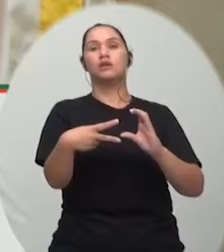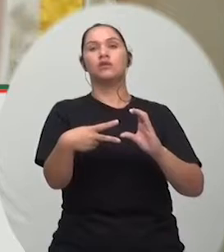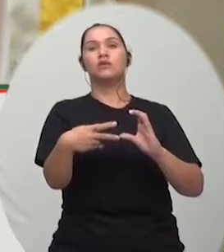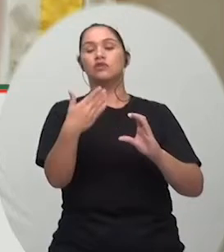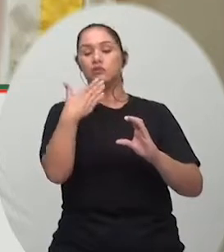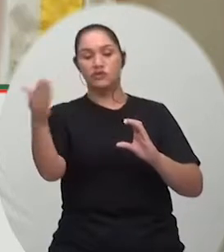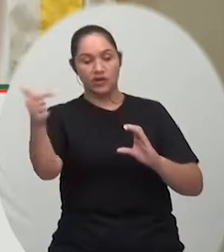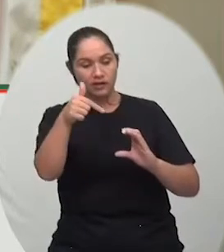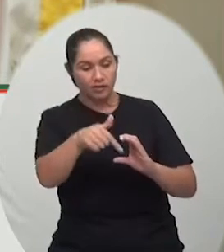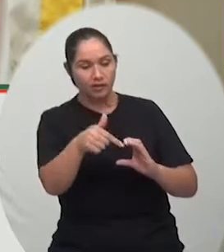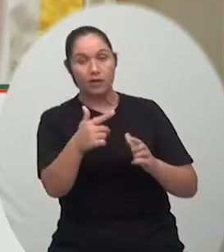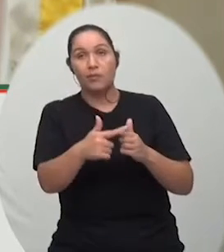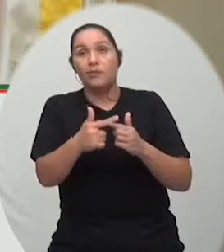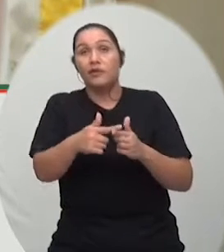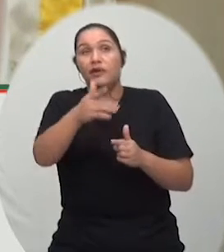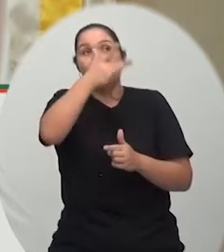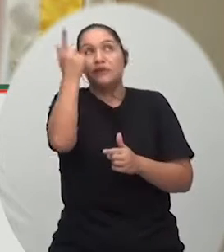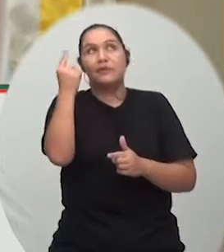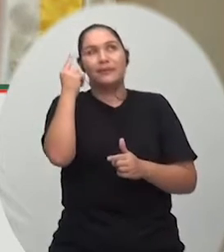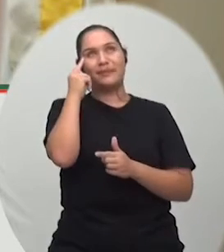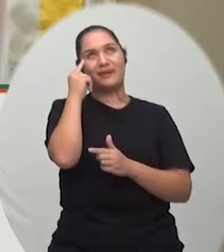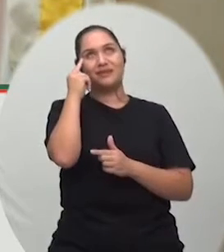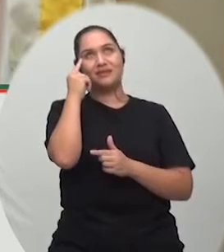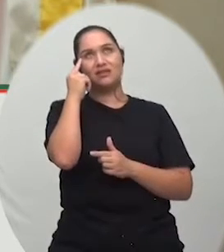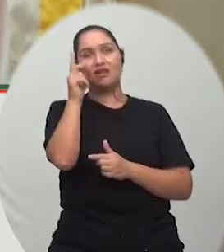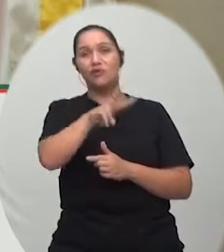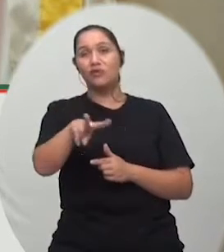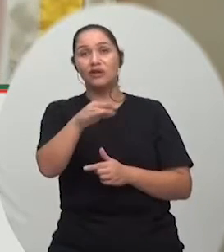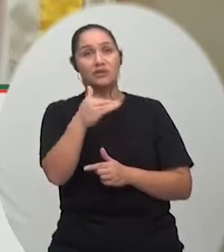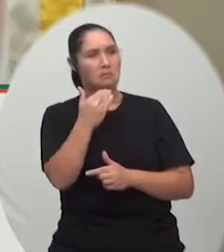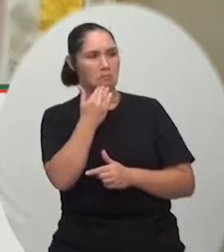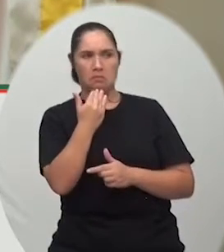pede. Elas acham que os vereadores não imploram.